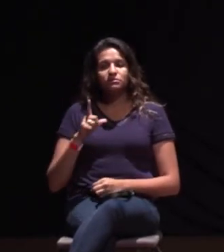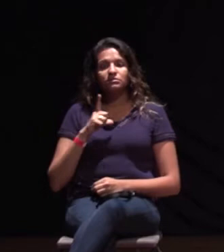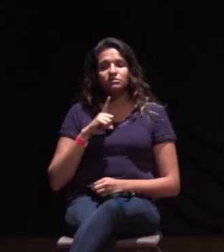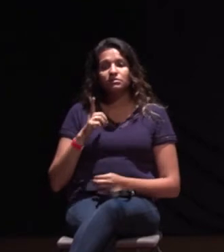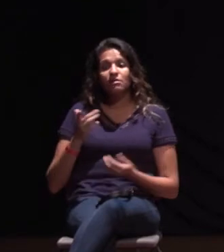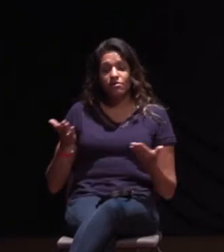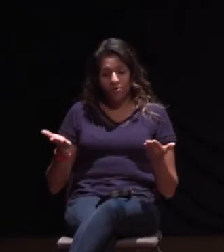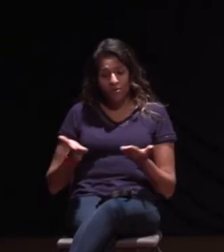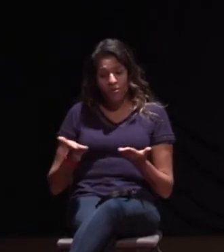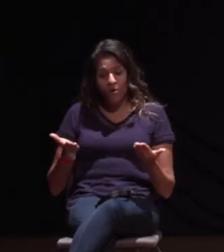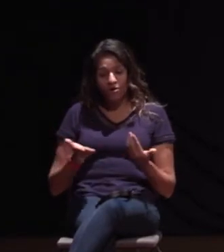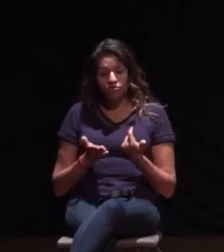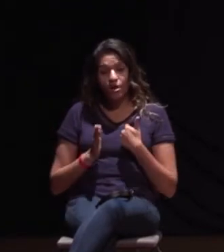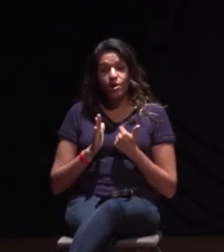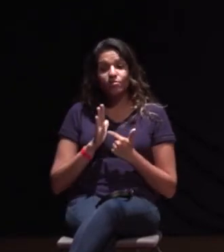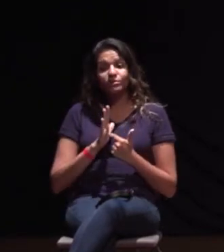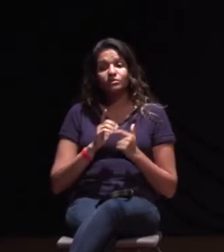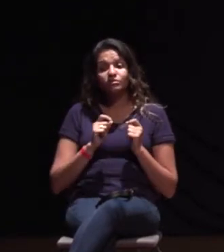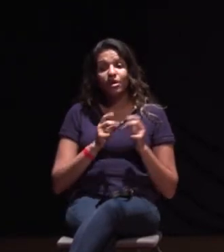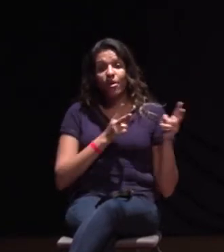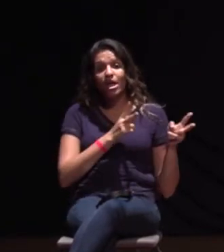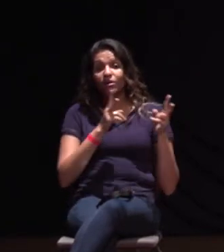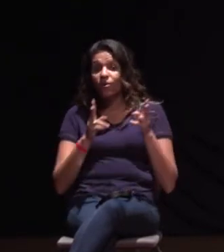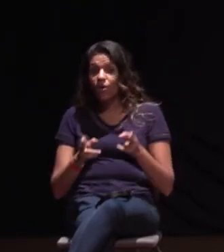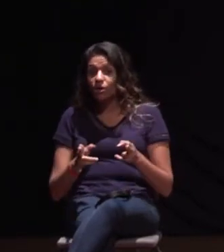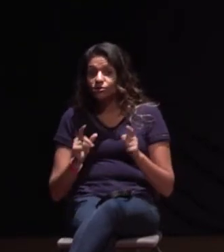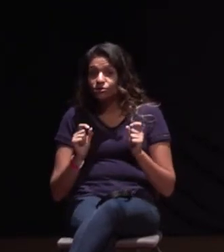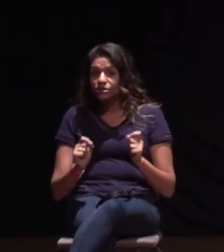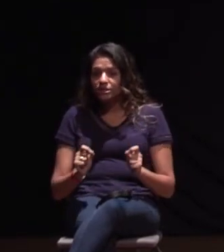eu trouxe um recorte muito específico